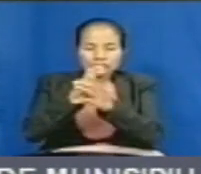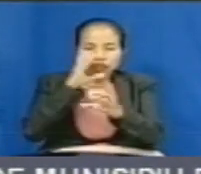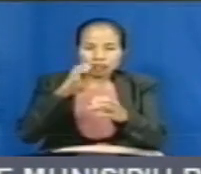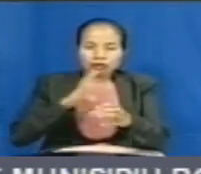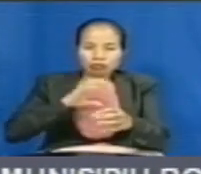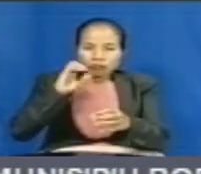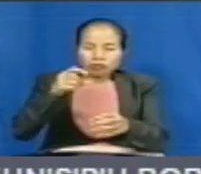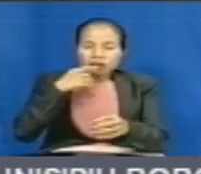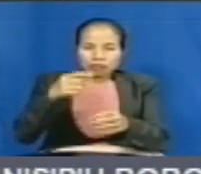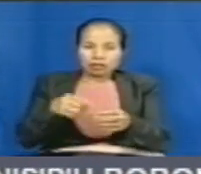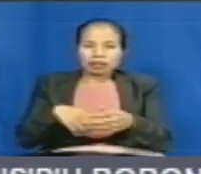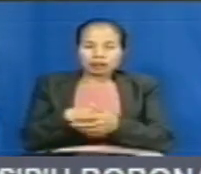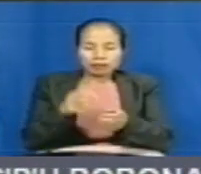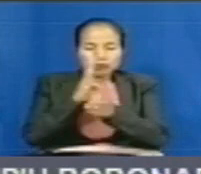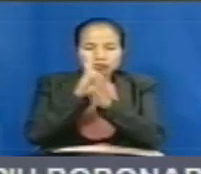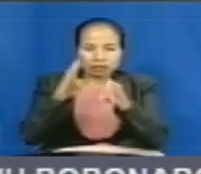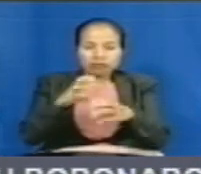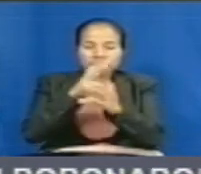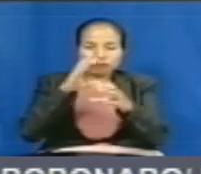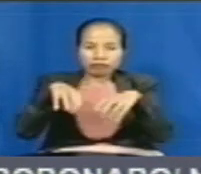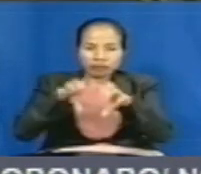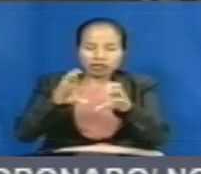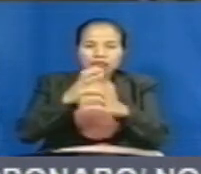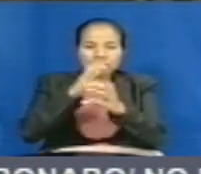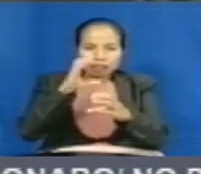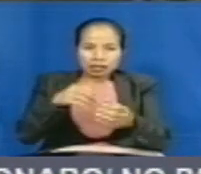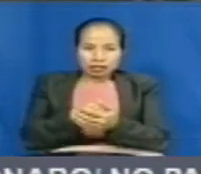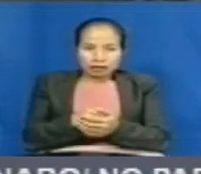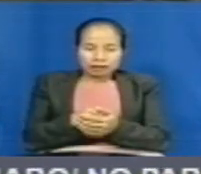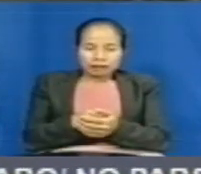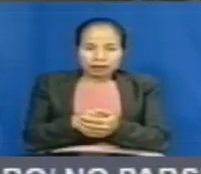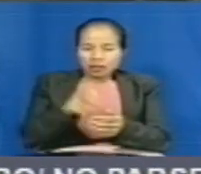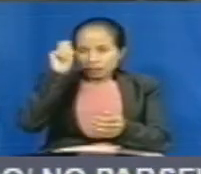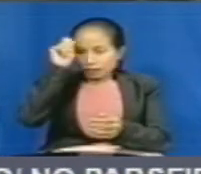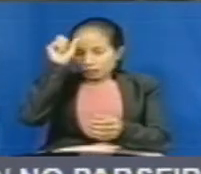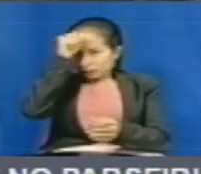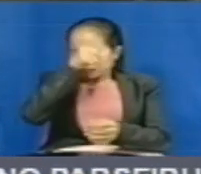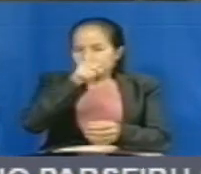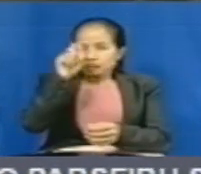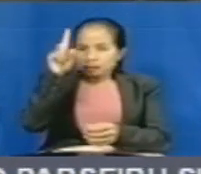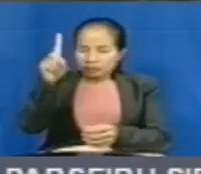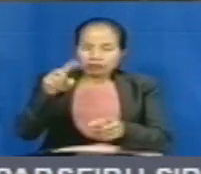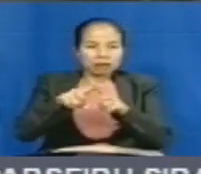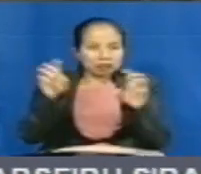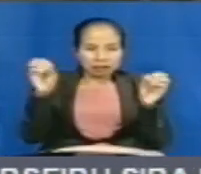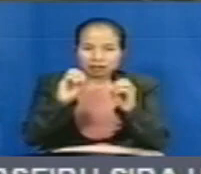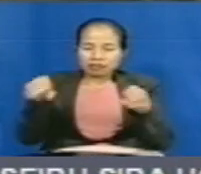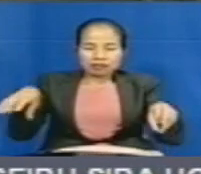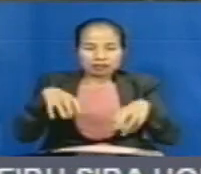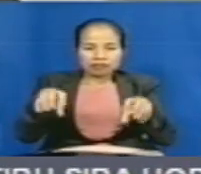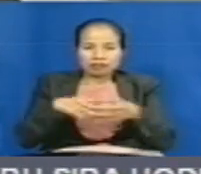fan karete e fatem publiku, maioria estudante nebe hase kursu licenciatura, no mestrado, mai be la iha